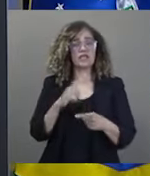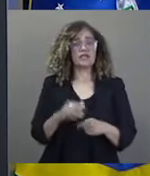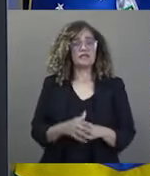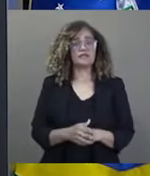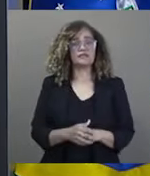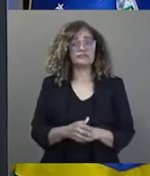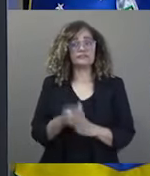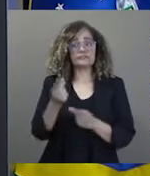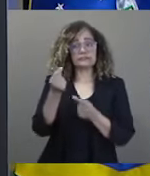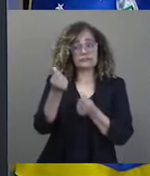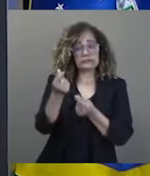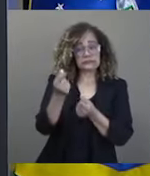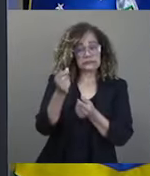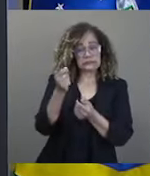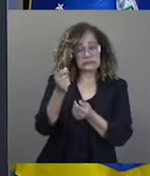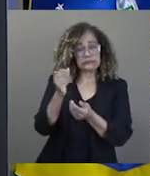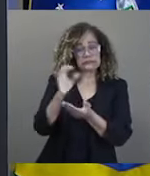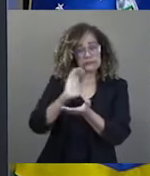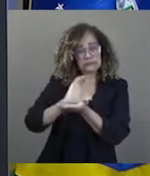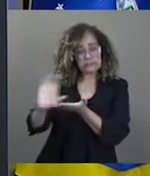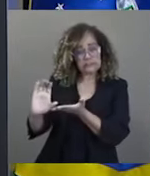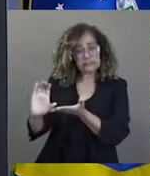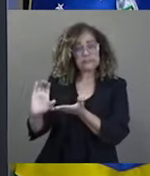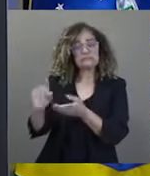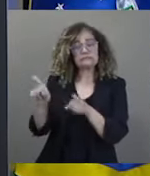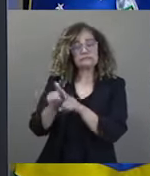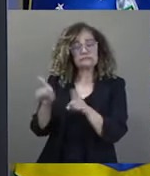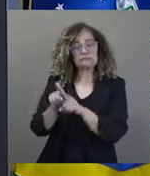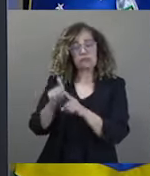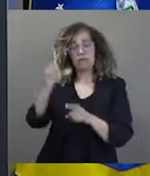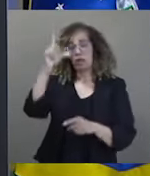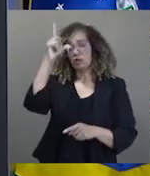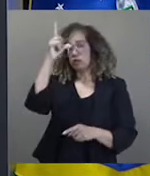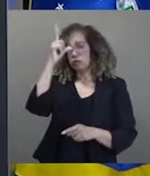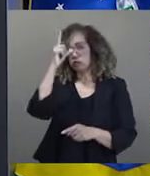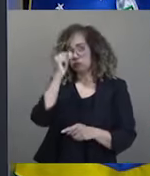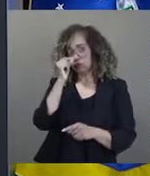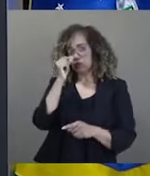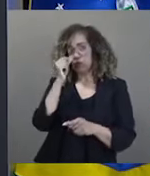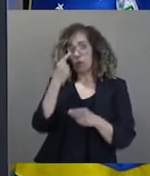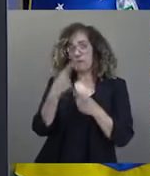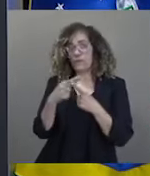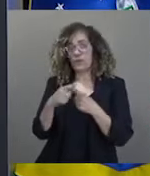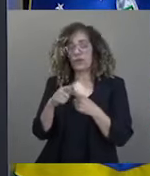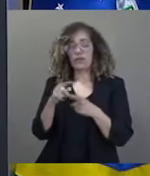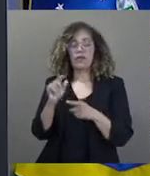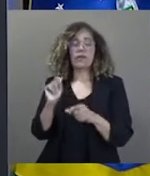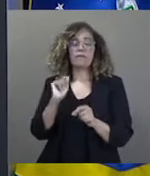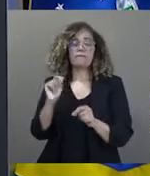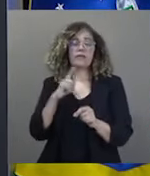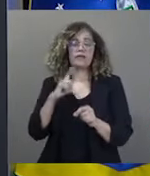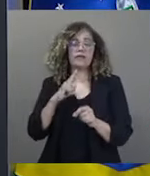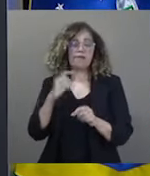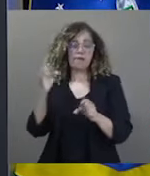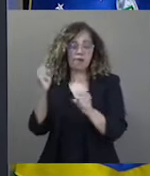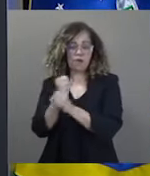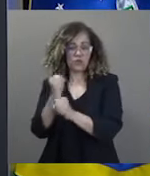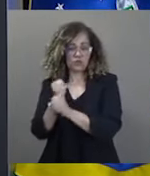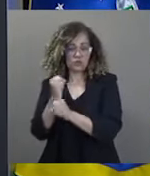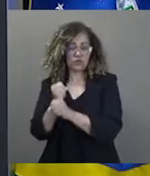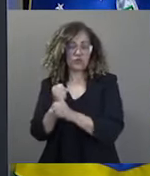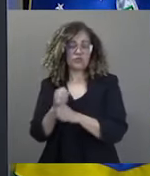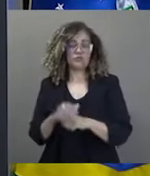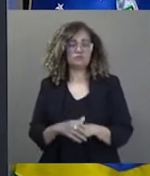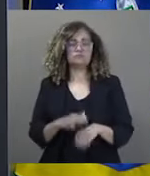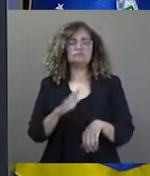custos significa alívio de caixa para as partes envolvidas o mais relevante